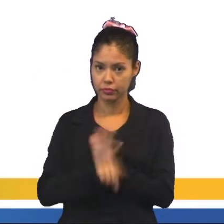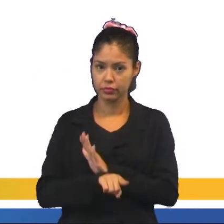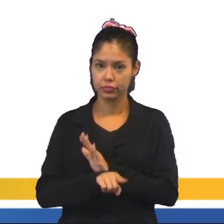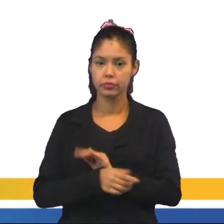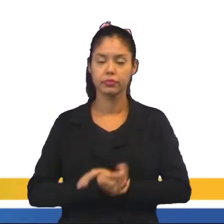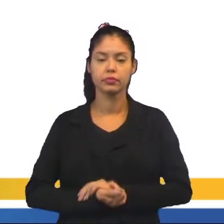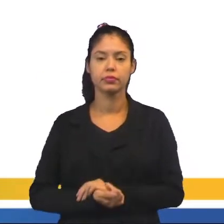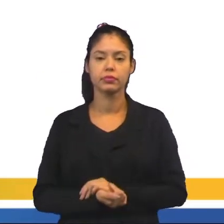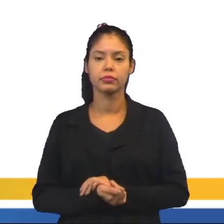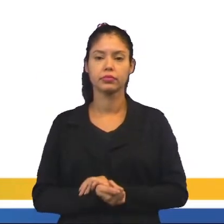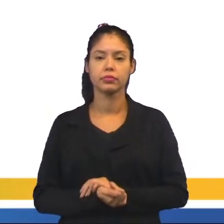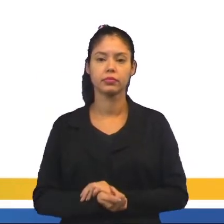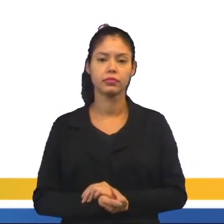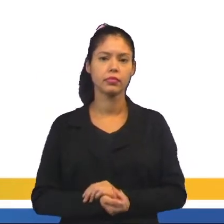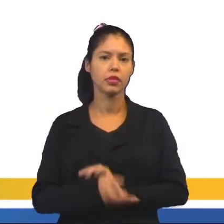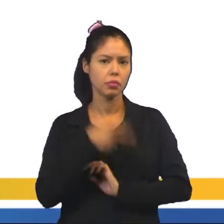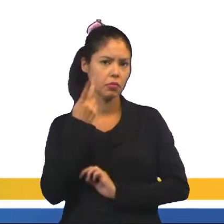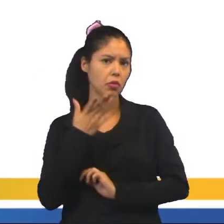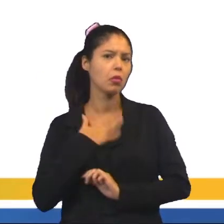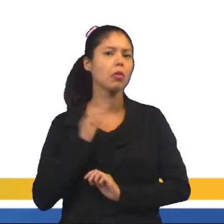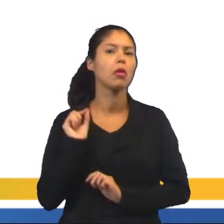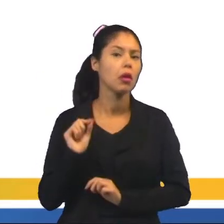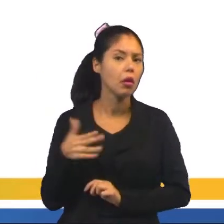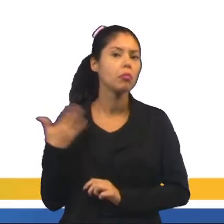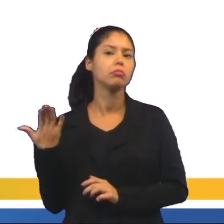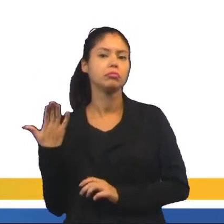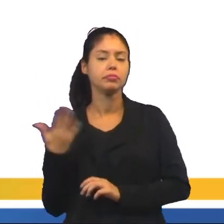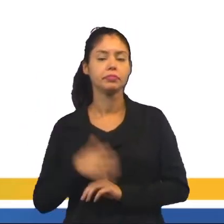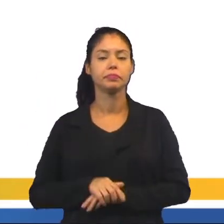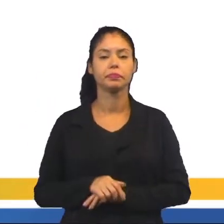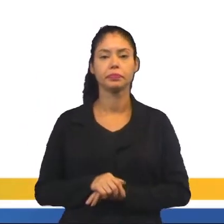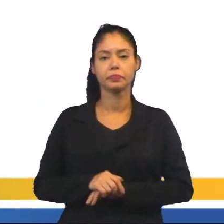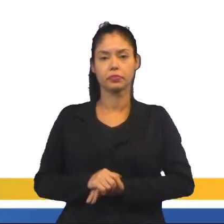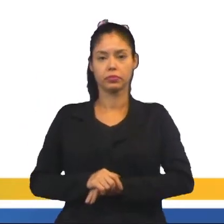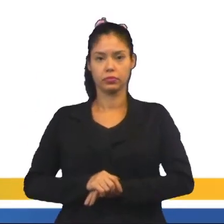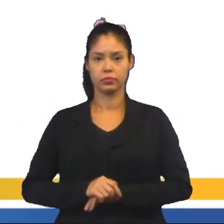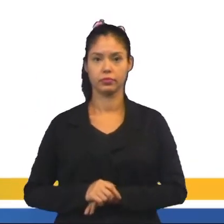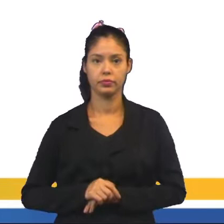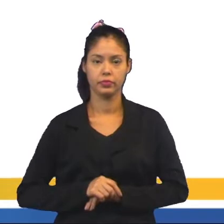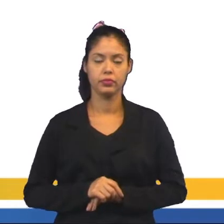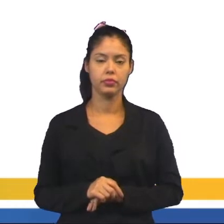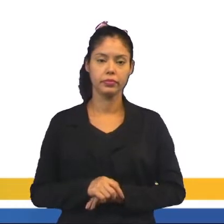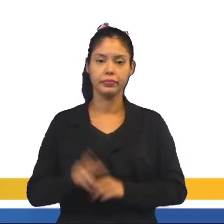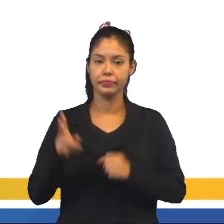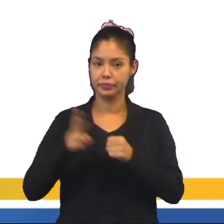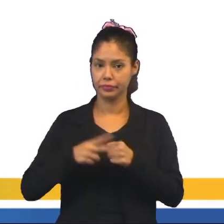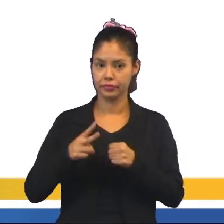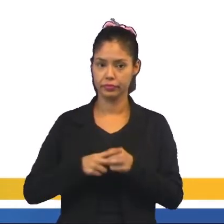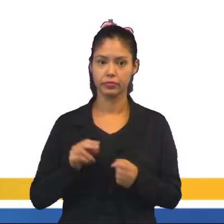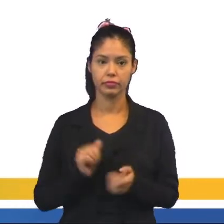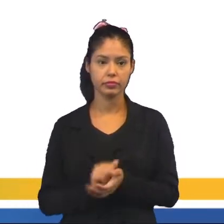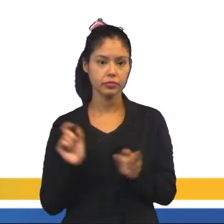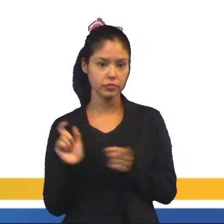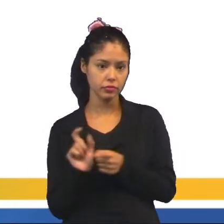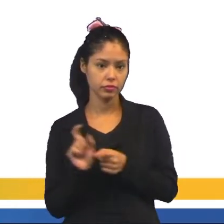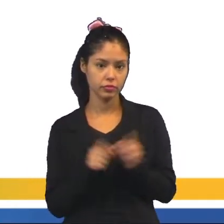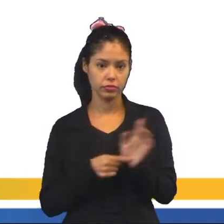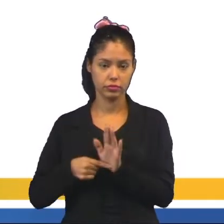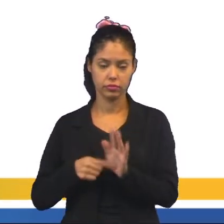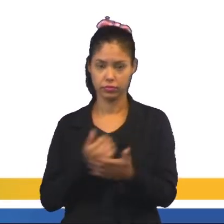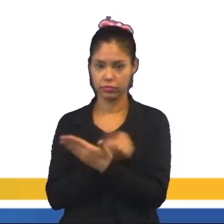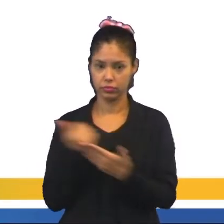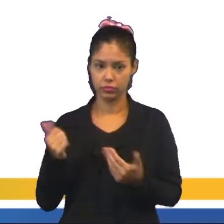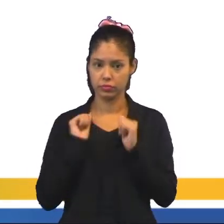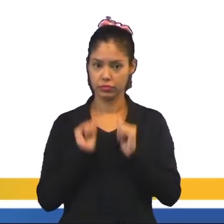perguntar a do verbo né para ele me contar o que se passa ali na oração tá então os verbos essa palavra que